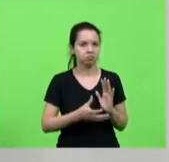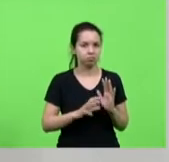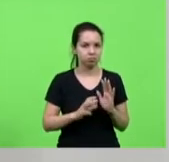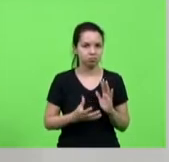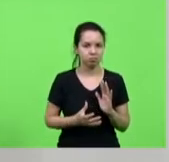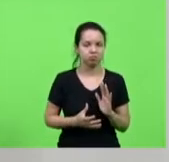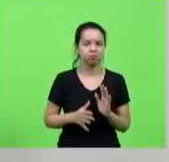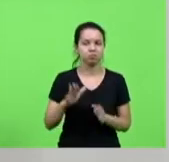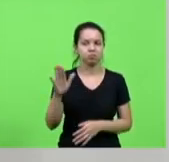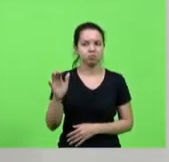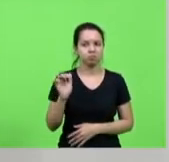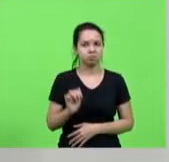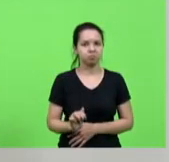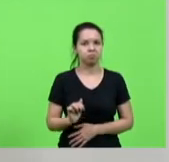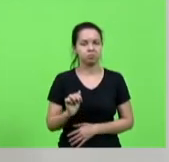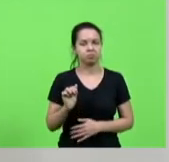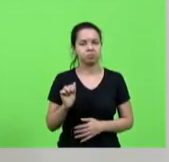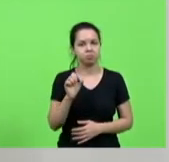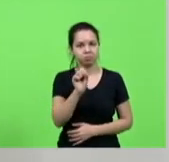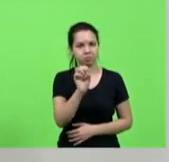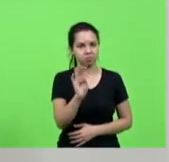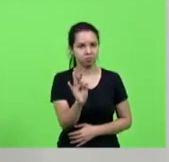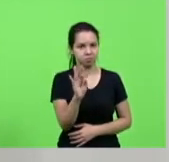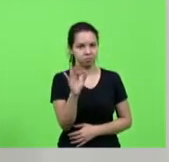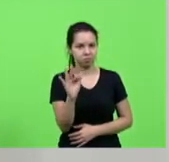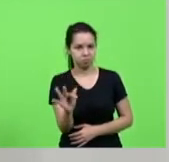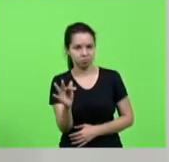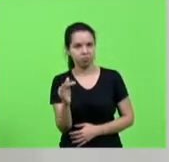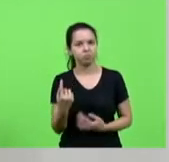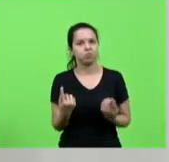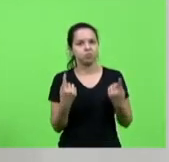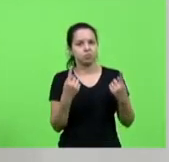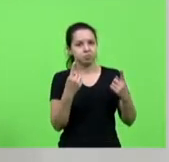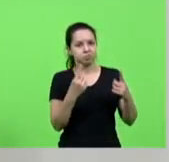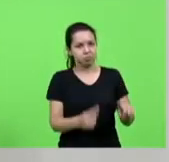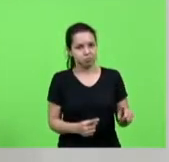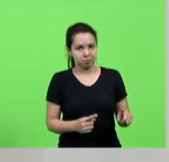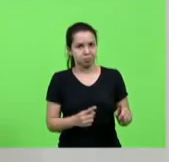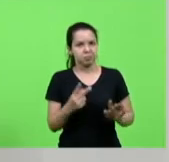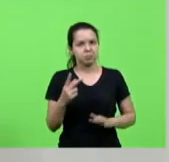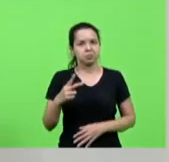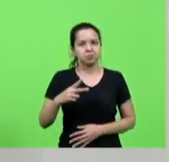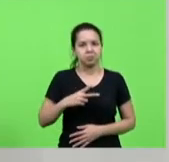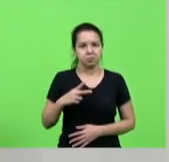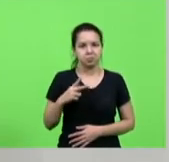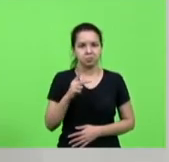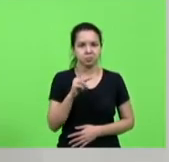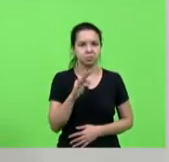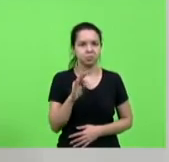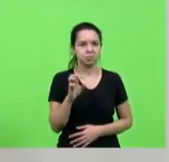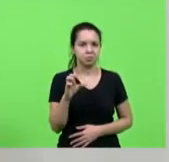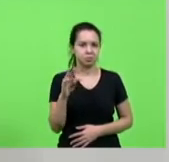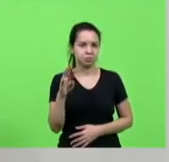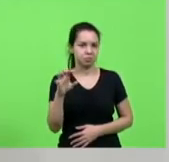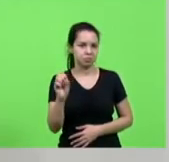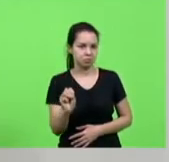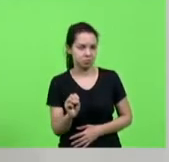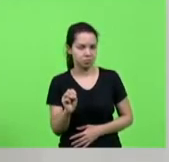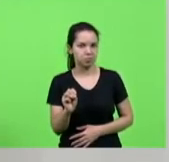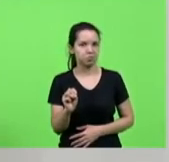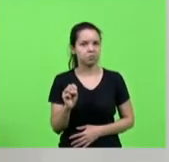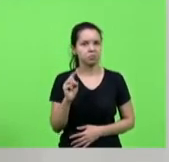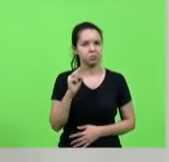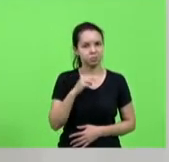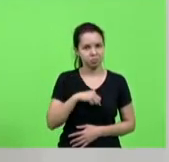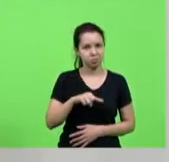Supremo Tribunal Federal contra a privatização da Eletrobras. O partido fez uma série de alegações em